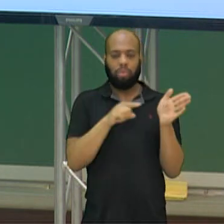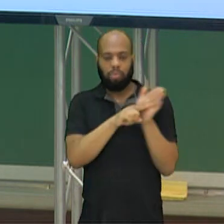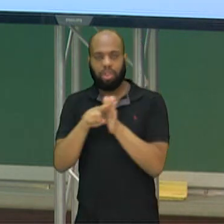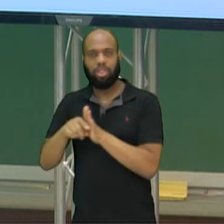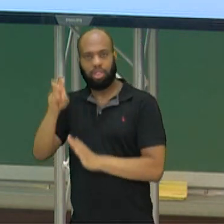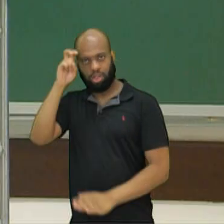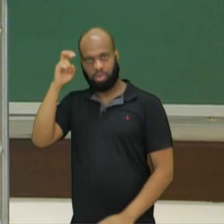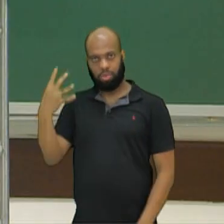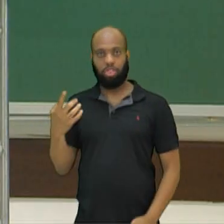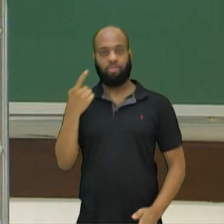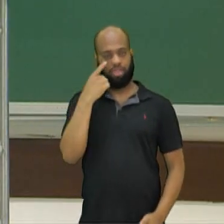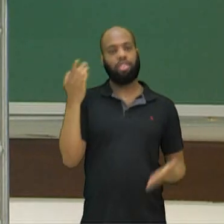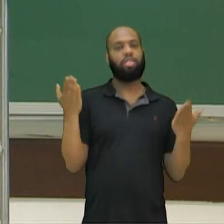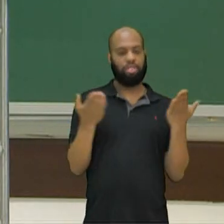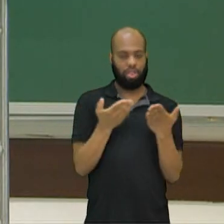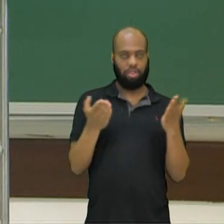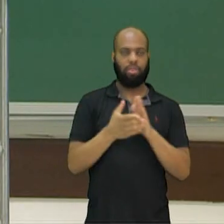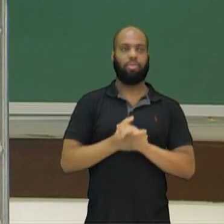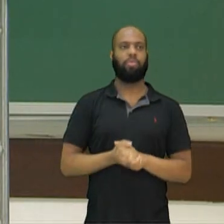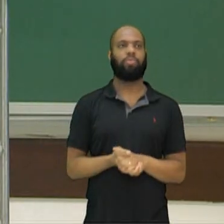seguir.